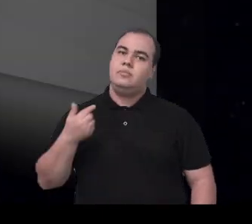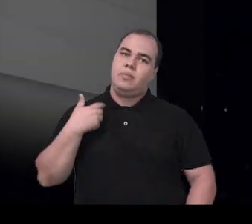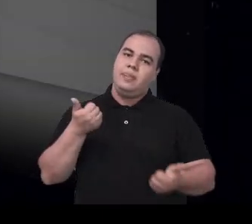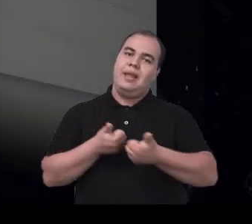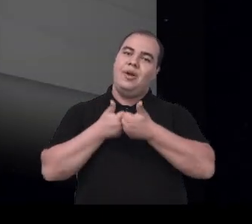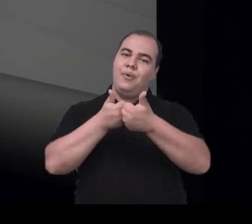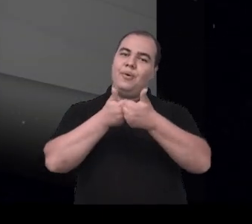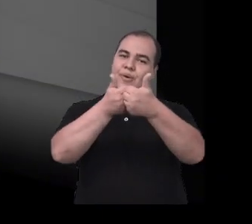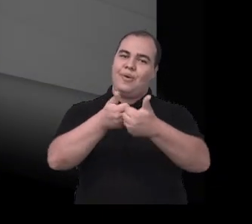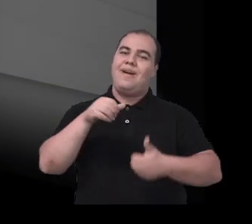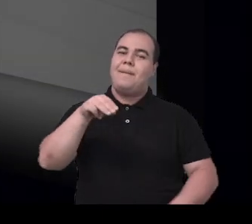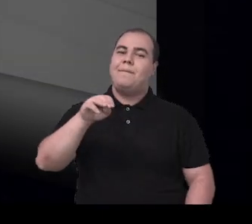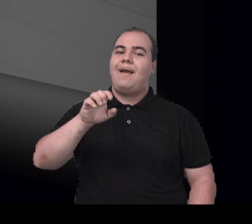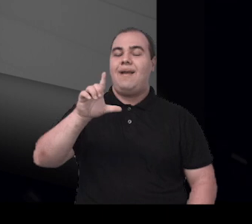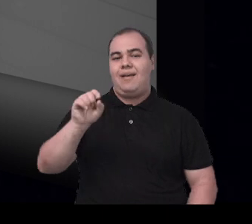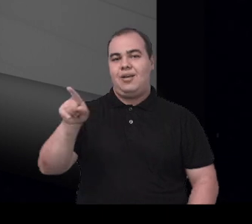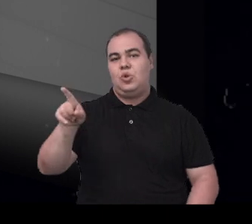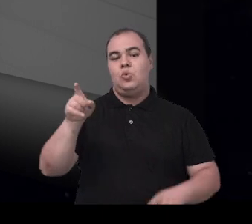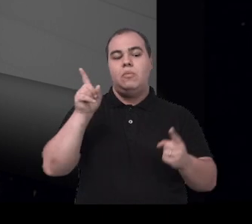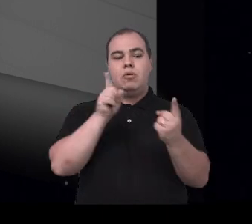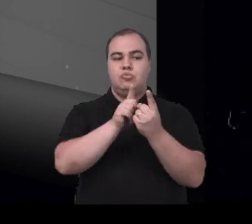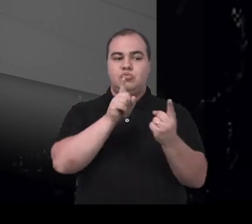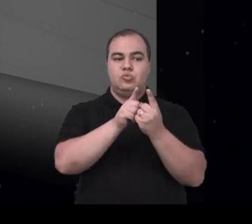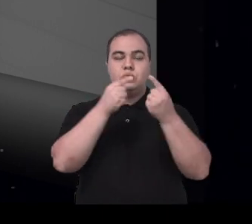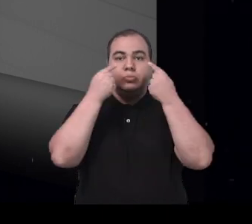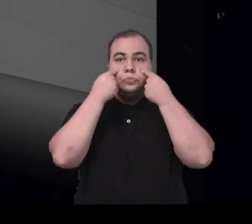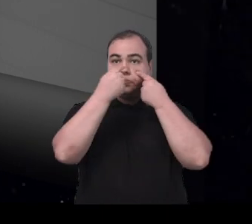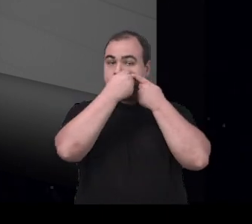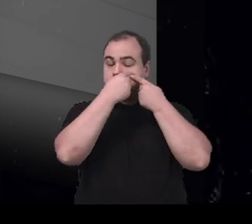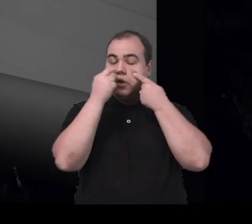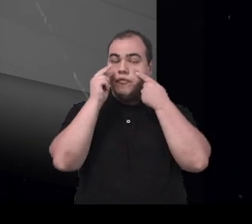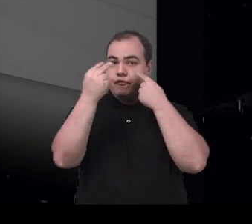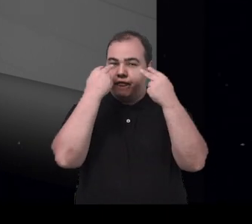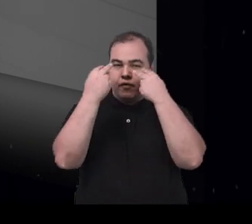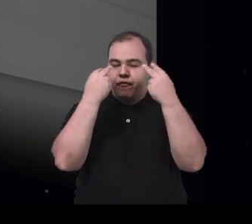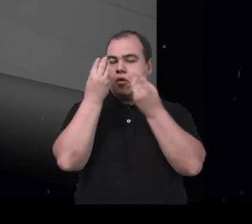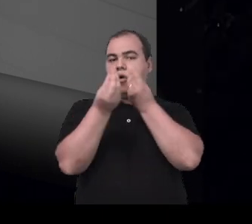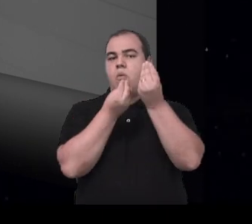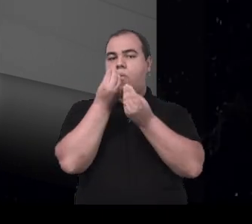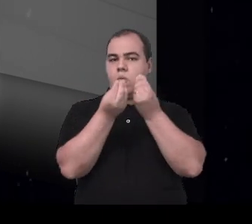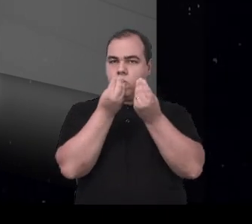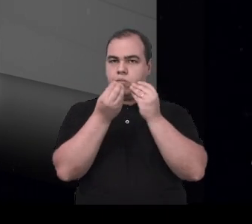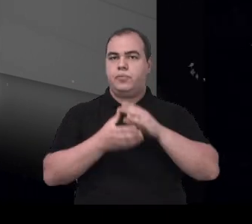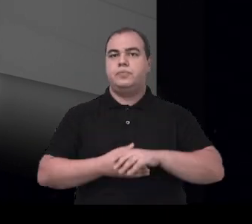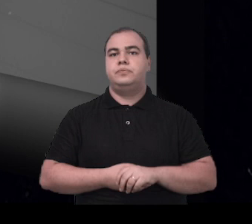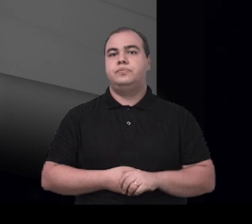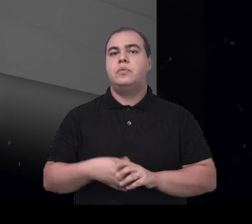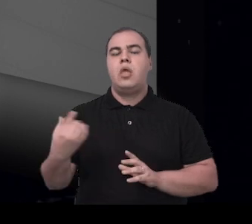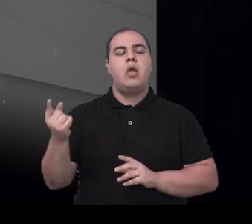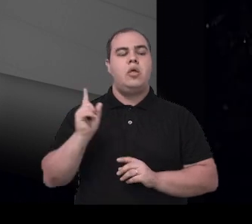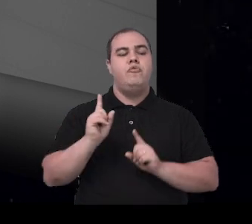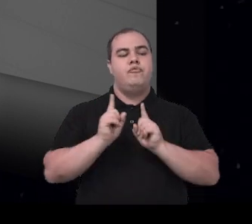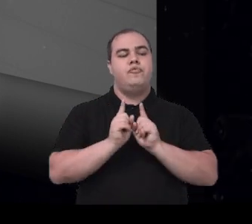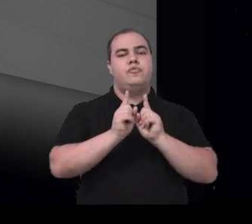Eu acompanhei a Melo numa consulta oftalmológica para usar óculos, né, para perto. Mas ela foi, e